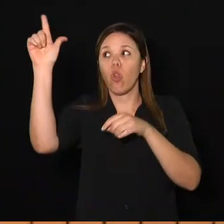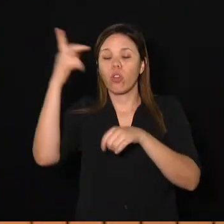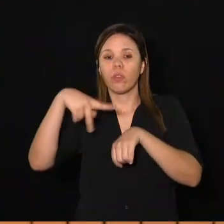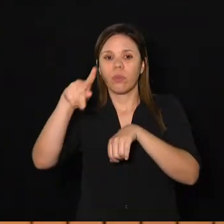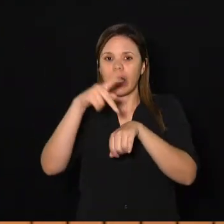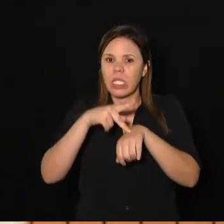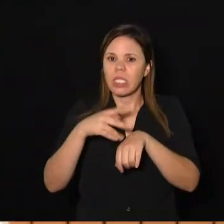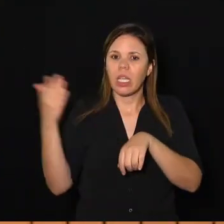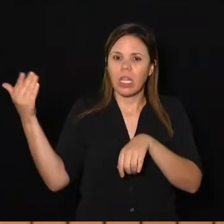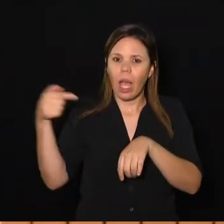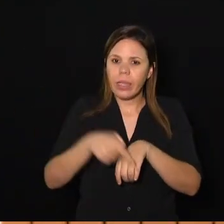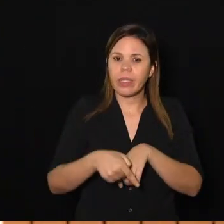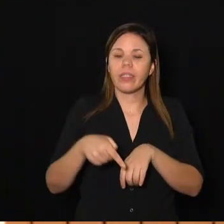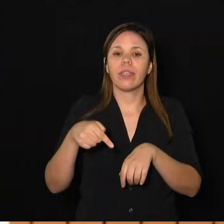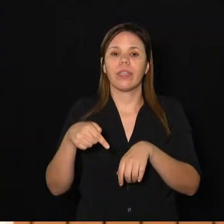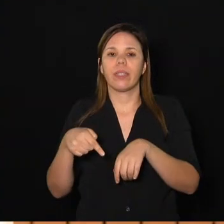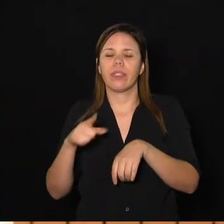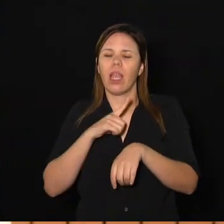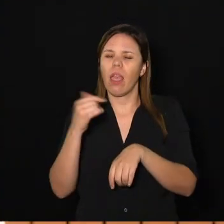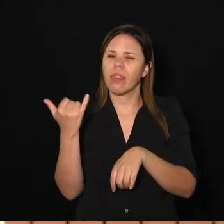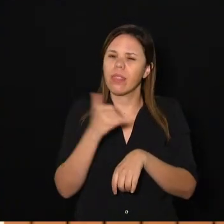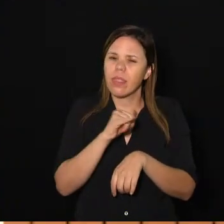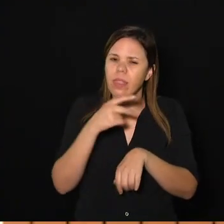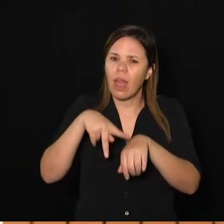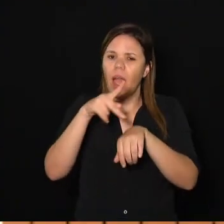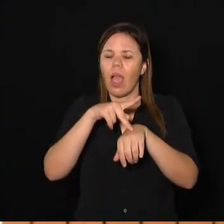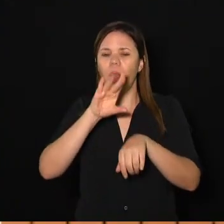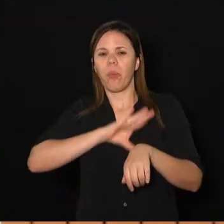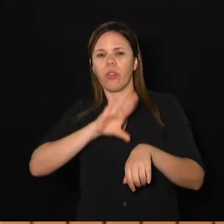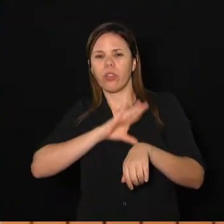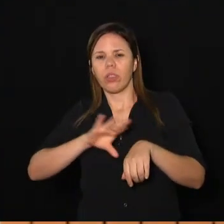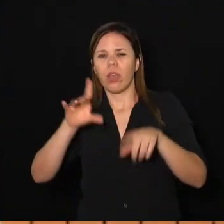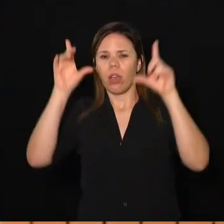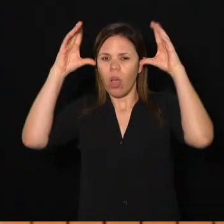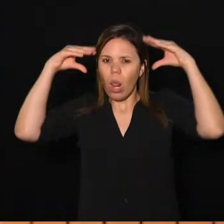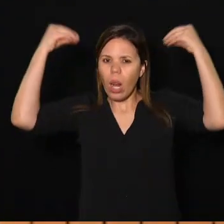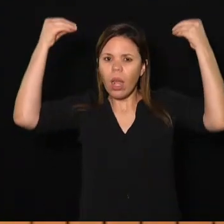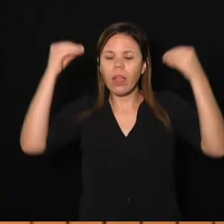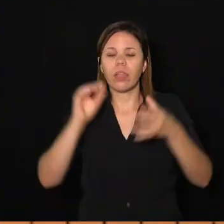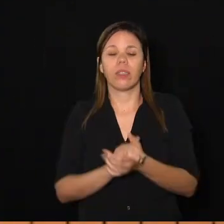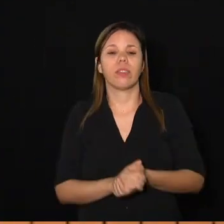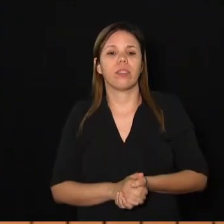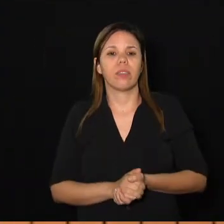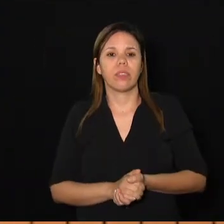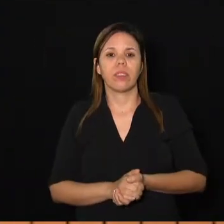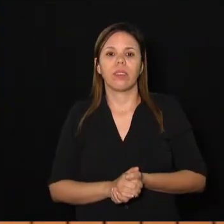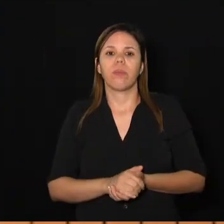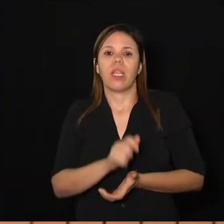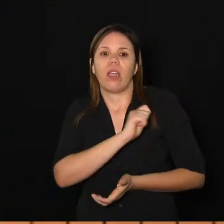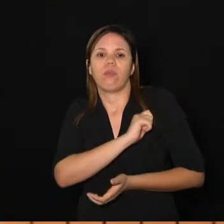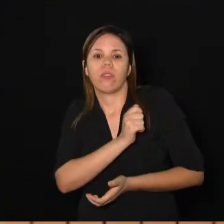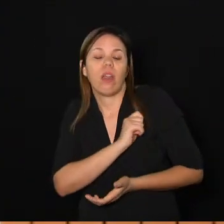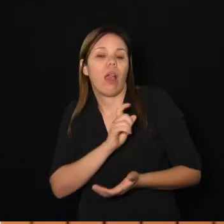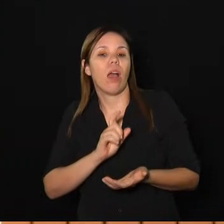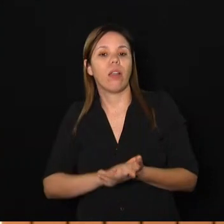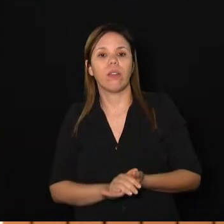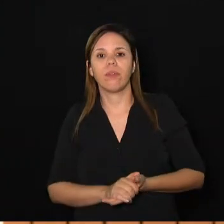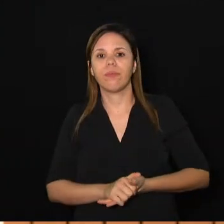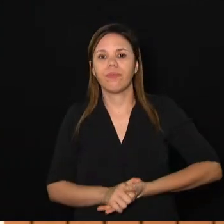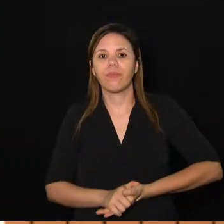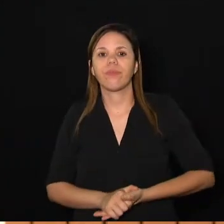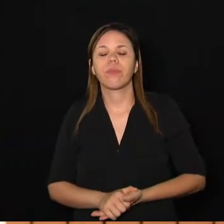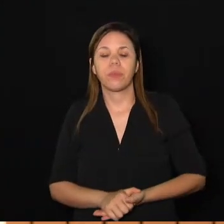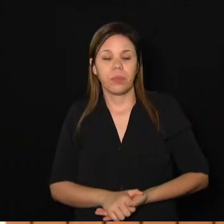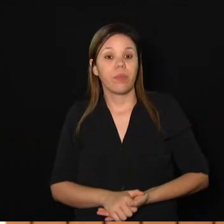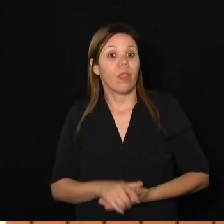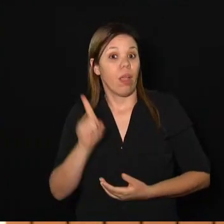depoimentos de optometristas na Itália em Portugal na Holanda na Austrália e assim a gente pôde ver